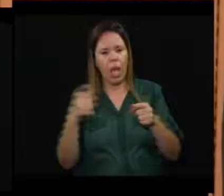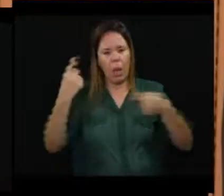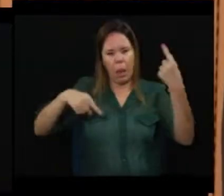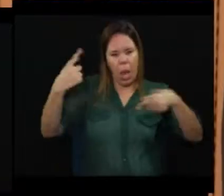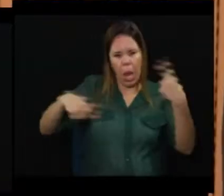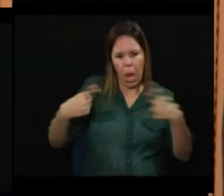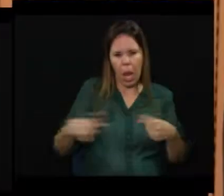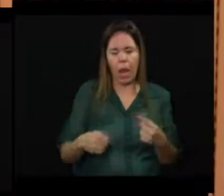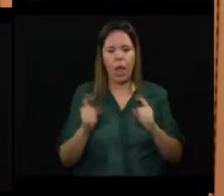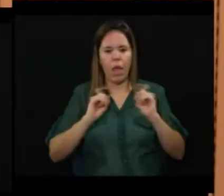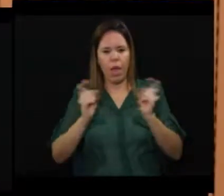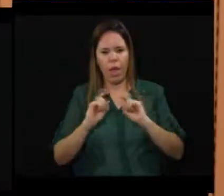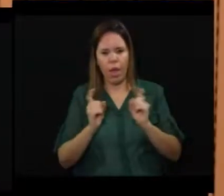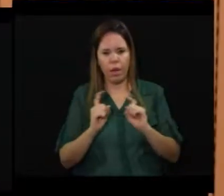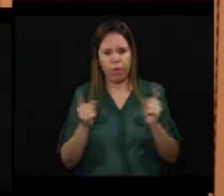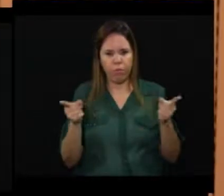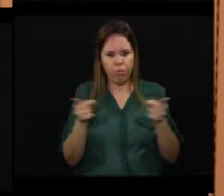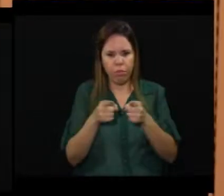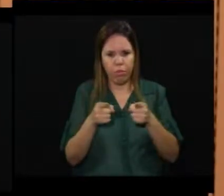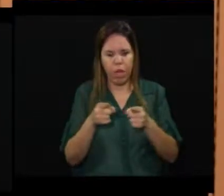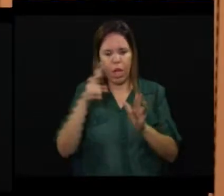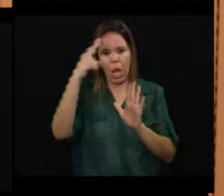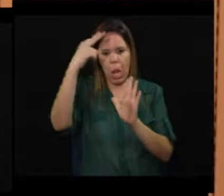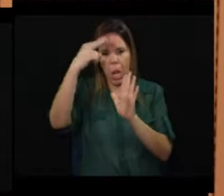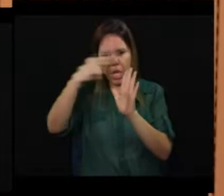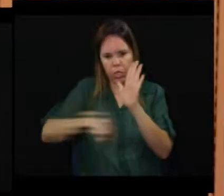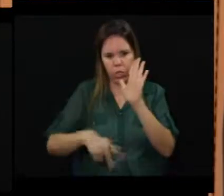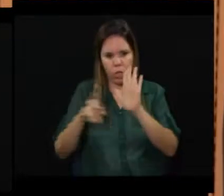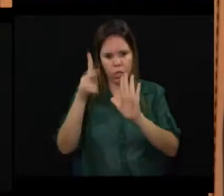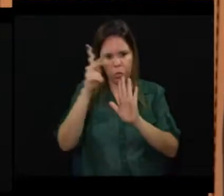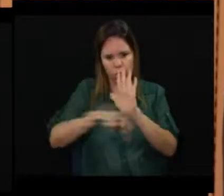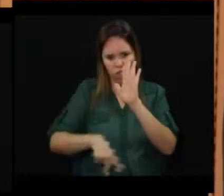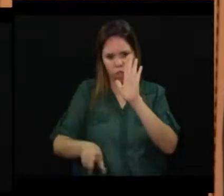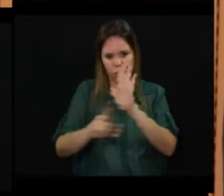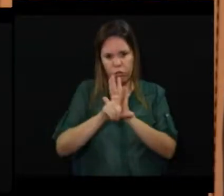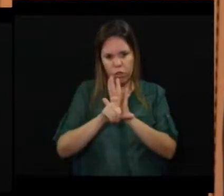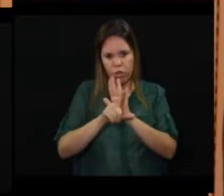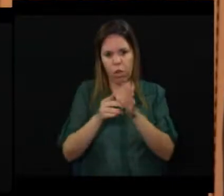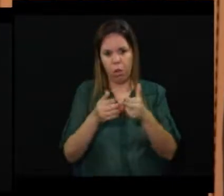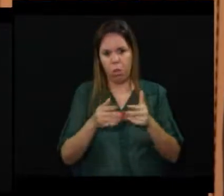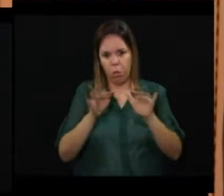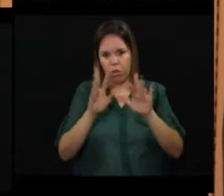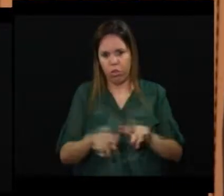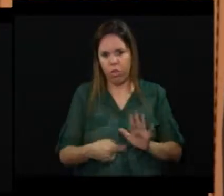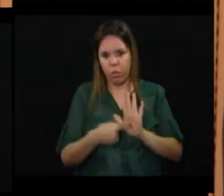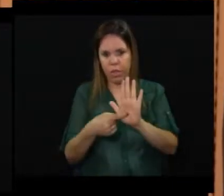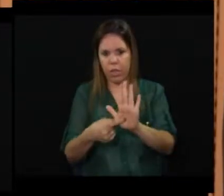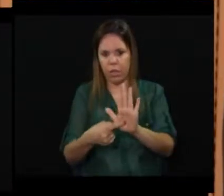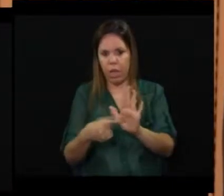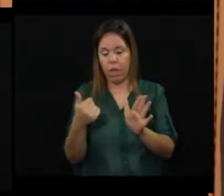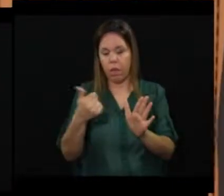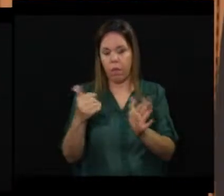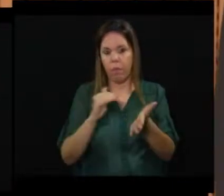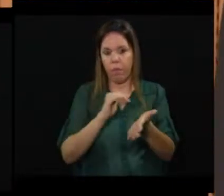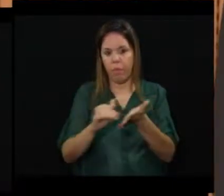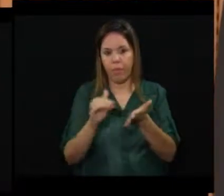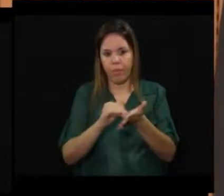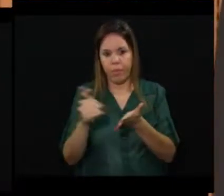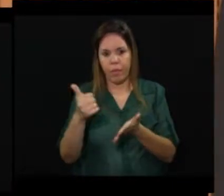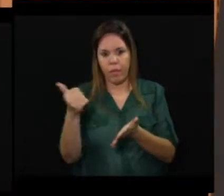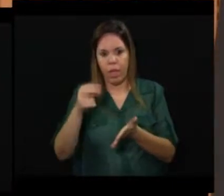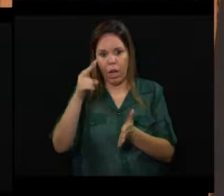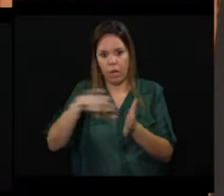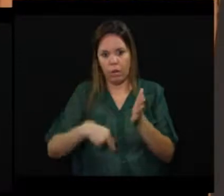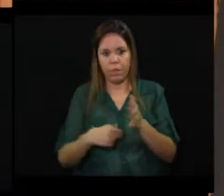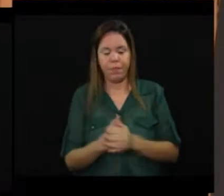Expediente. Pequeno Expediente. Leitura dos projetos de lei, indicações e moções apresentadas. Solicito ao primeiro secretário que faça a